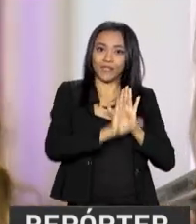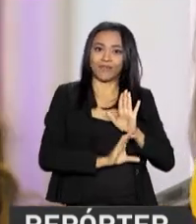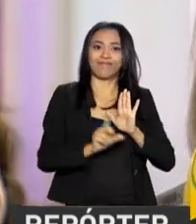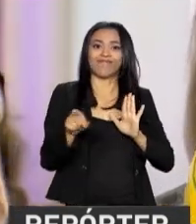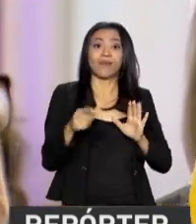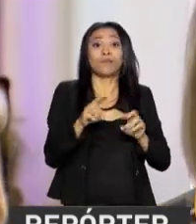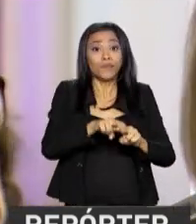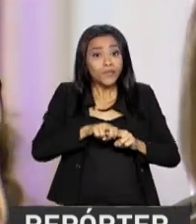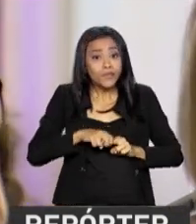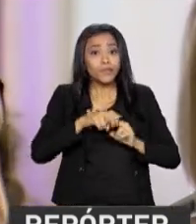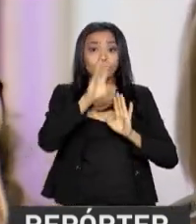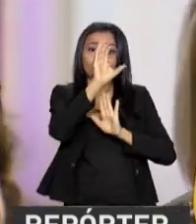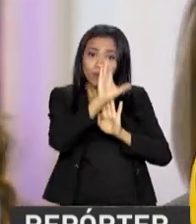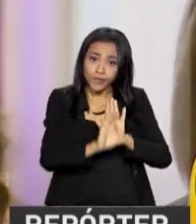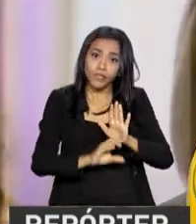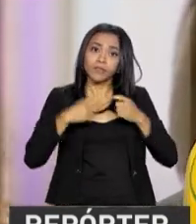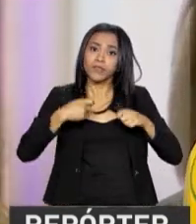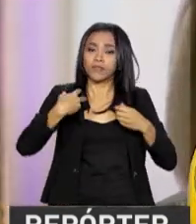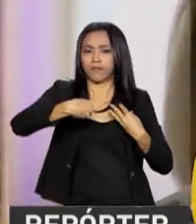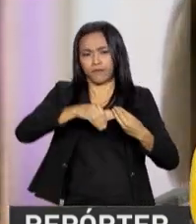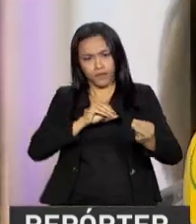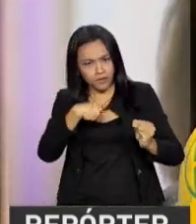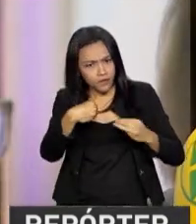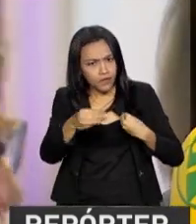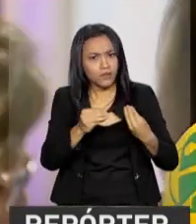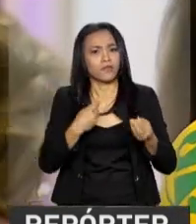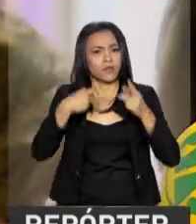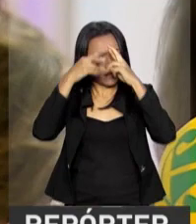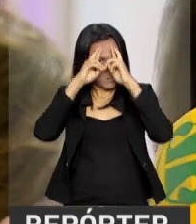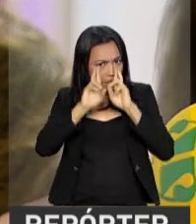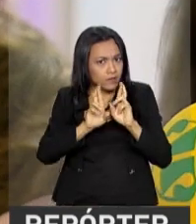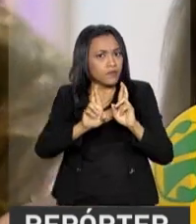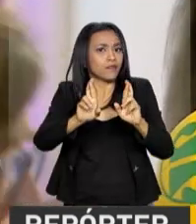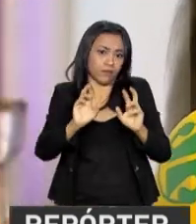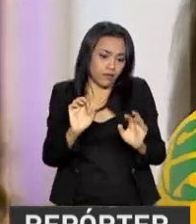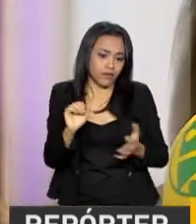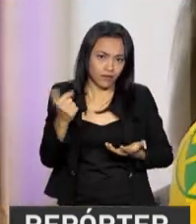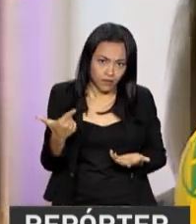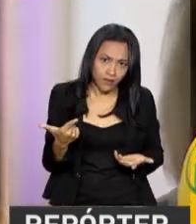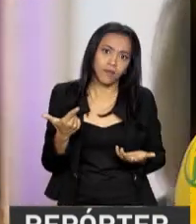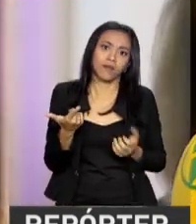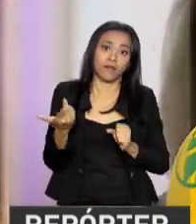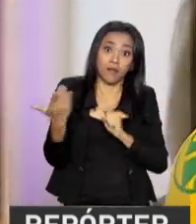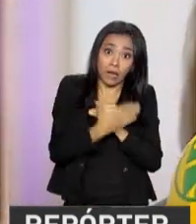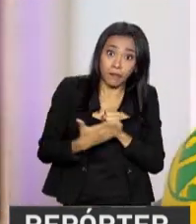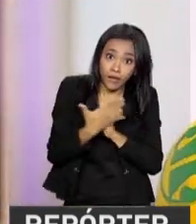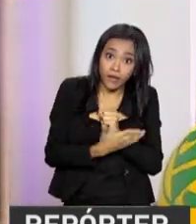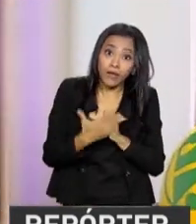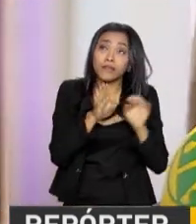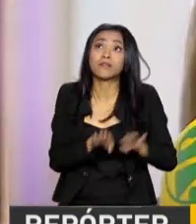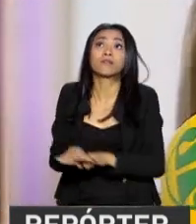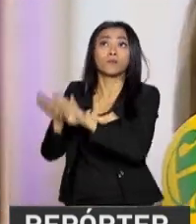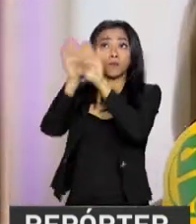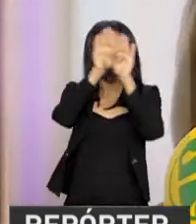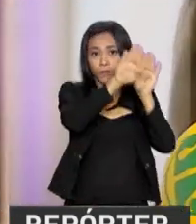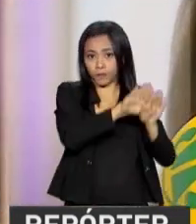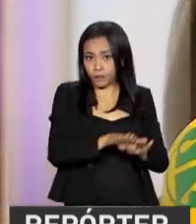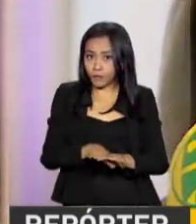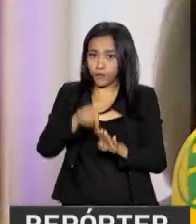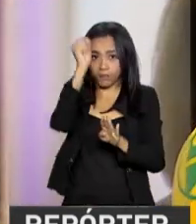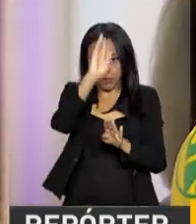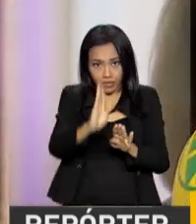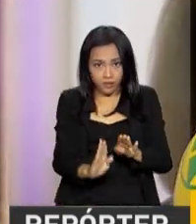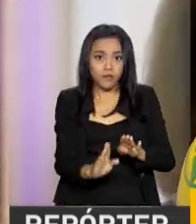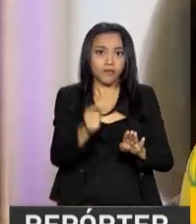currículos que sejam mais flexíveis respeitando evidentemente a base curricular a estabelecida que deve